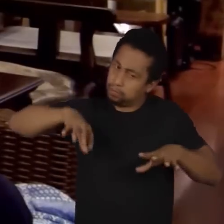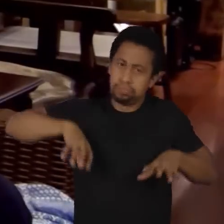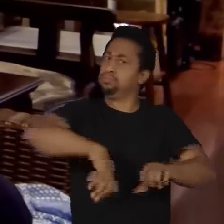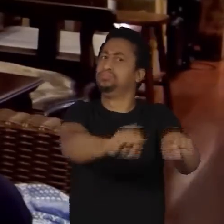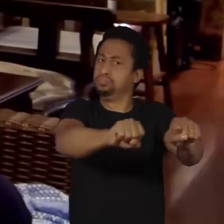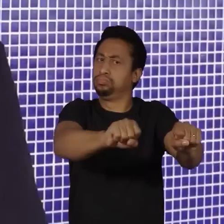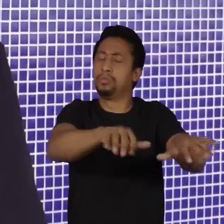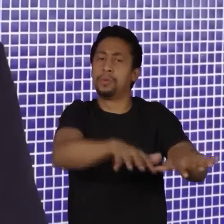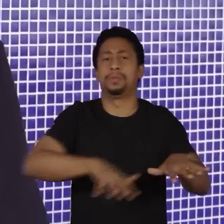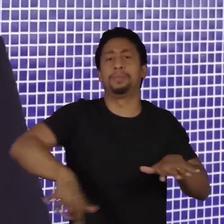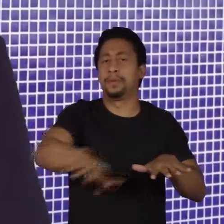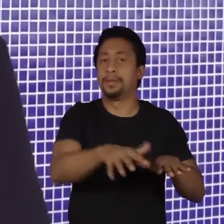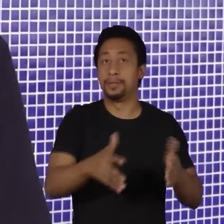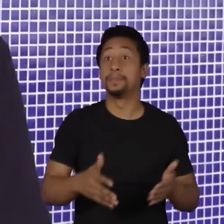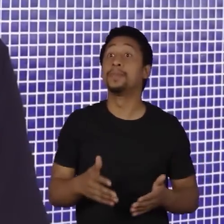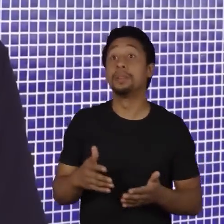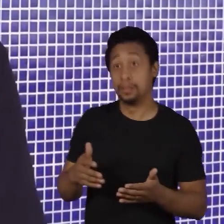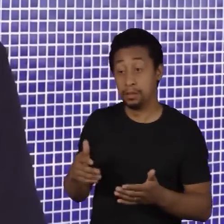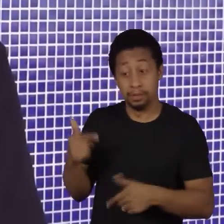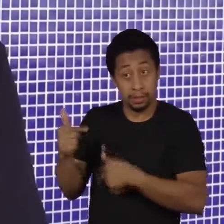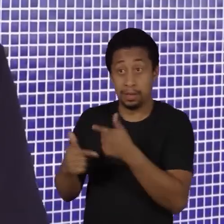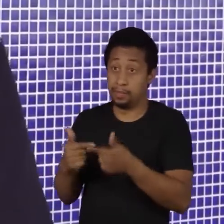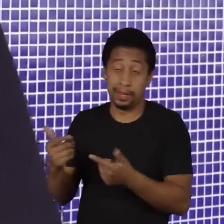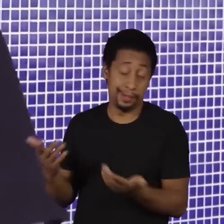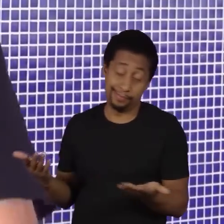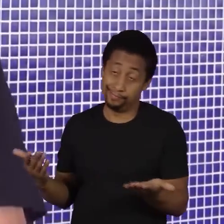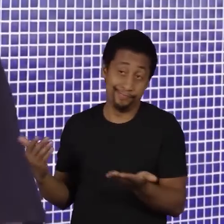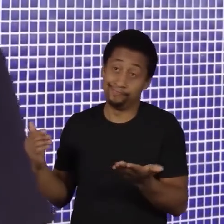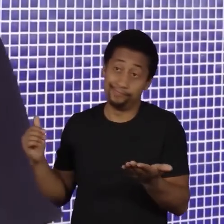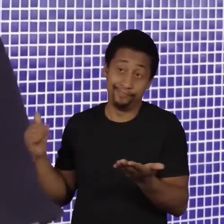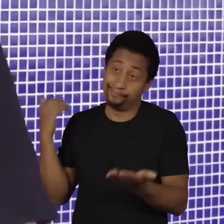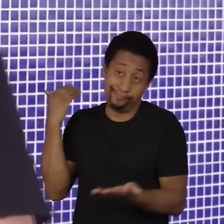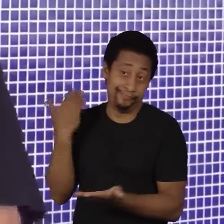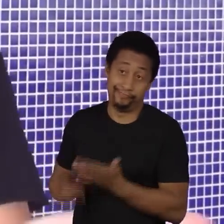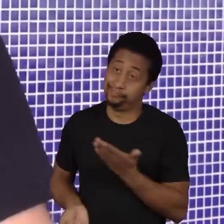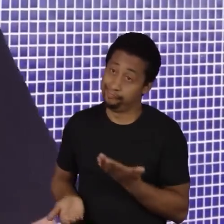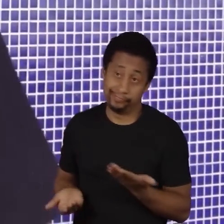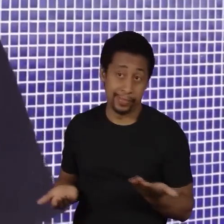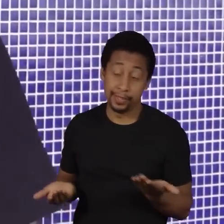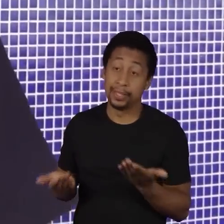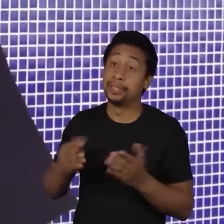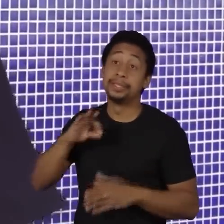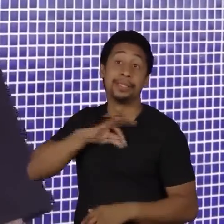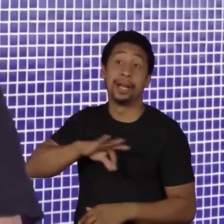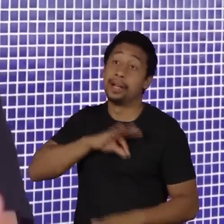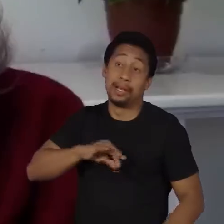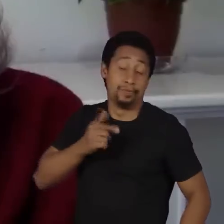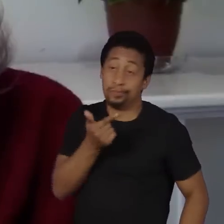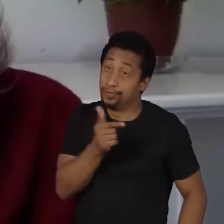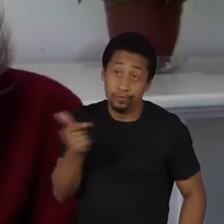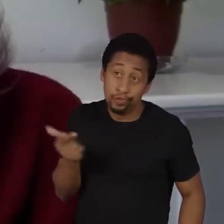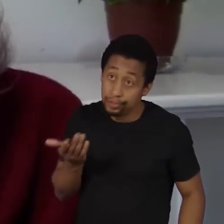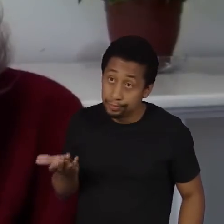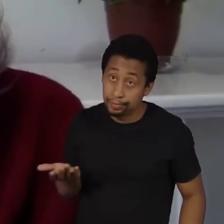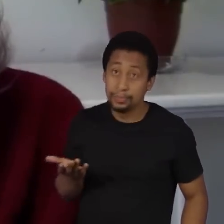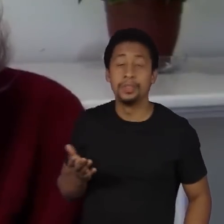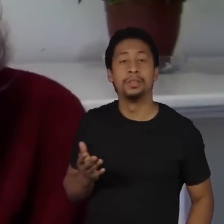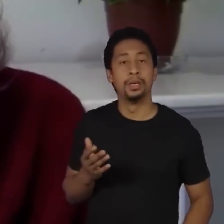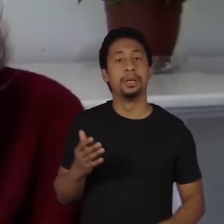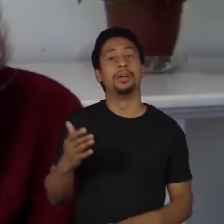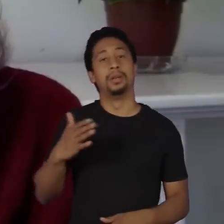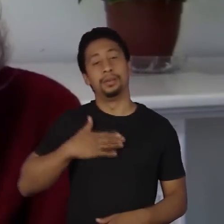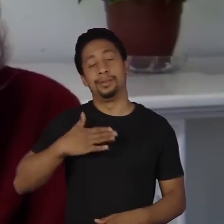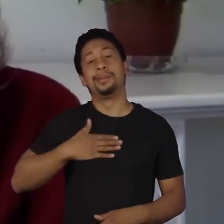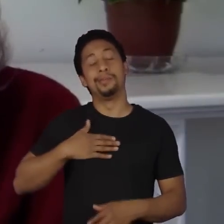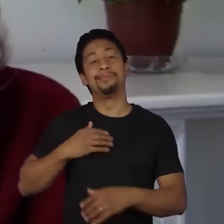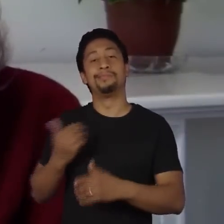o espaço. Perdeu o emprego, perdeu a estabilidade financeira. Eu tive que assumir as aulas,